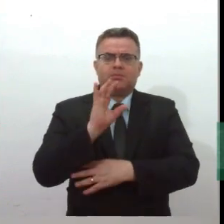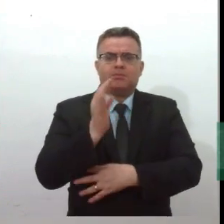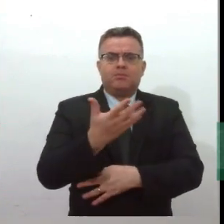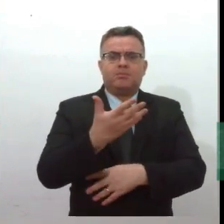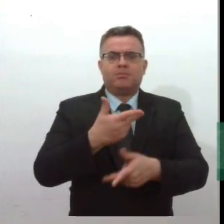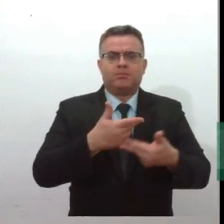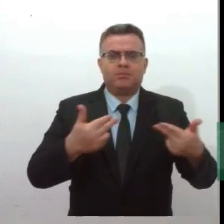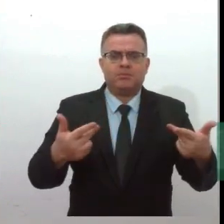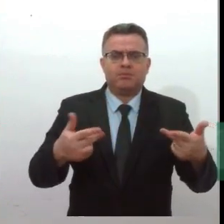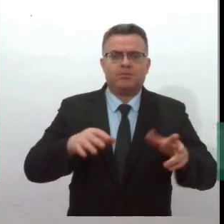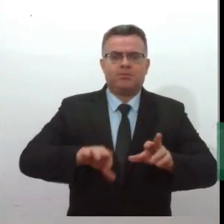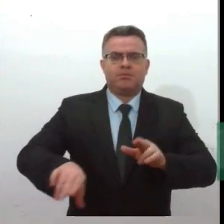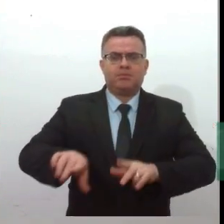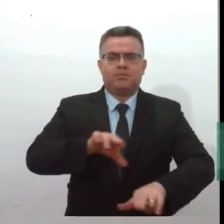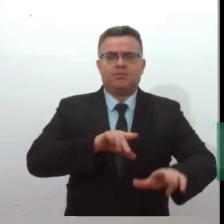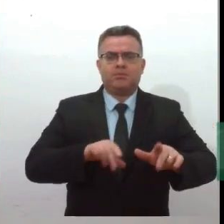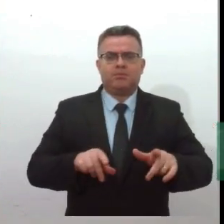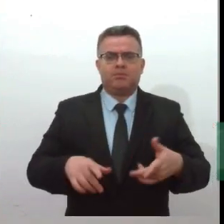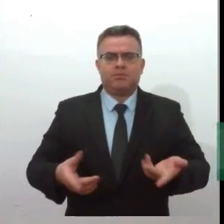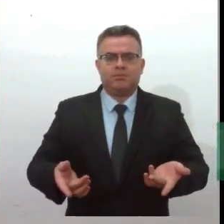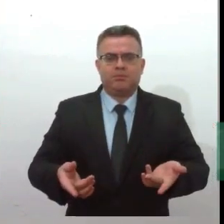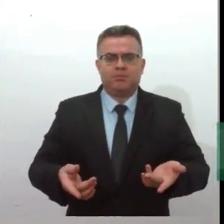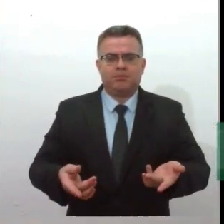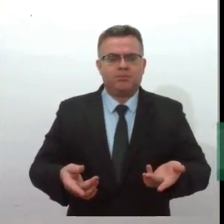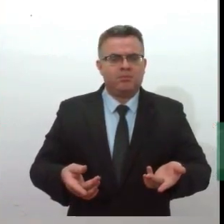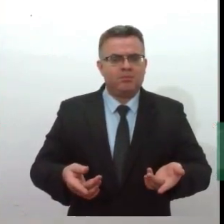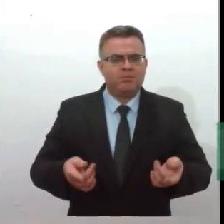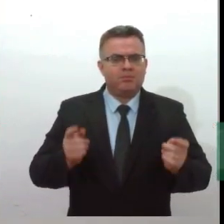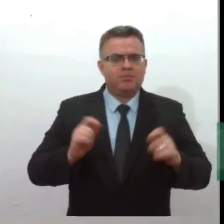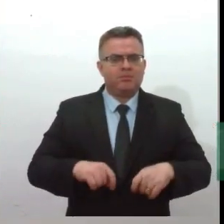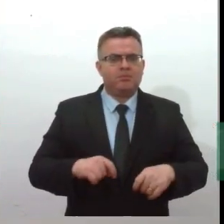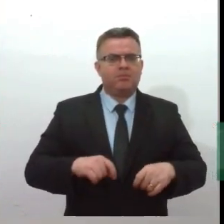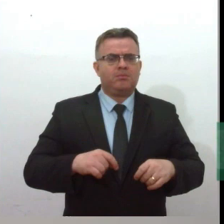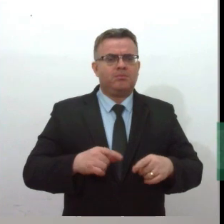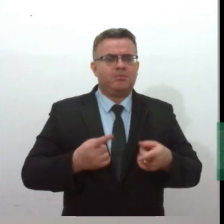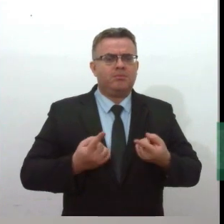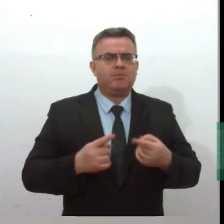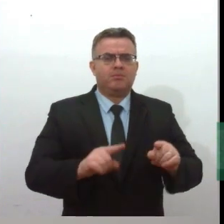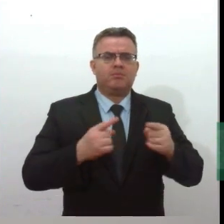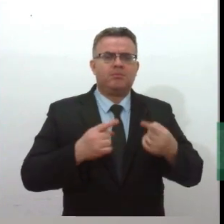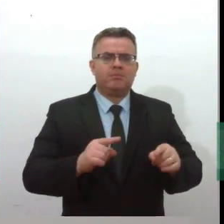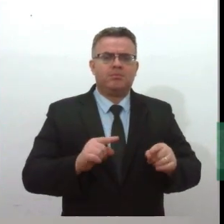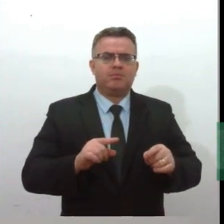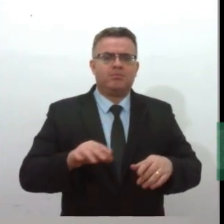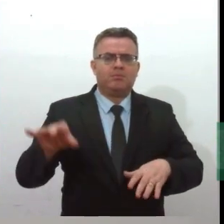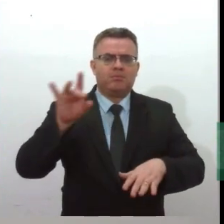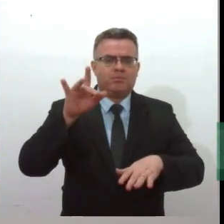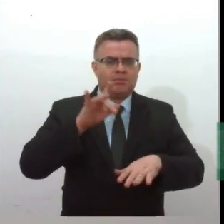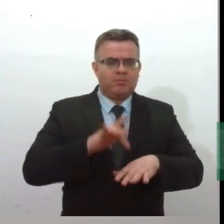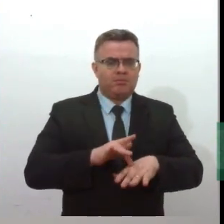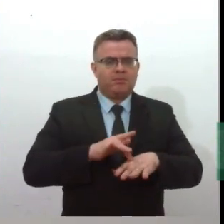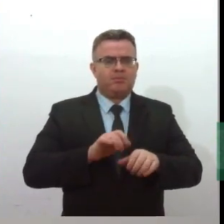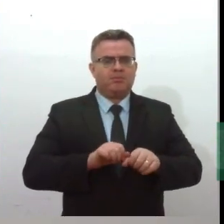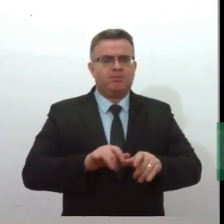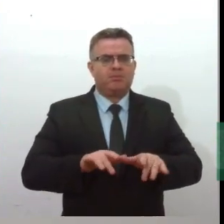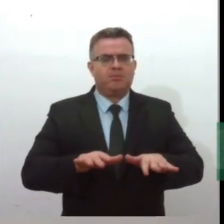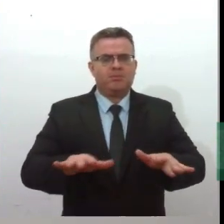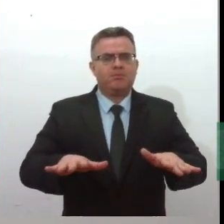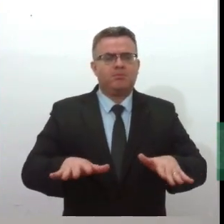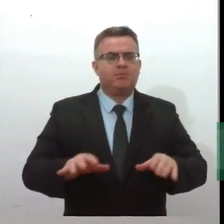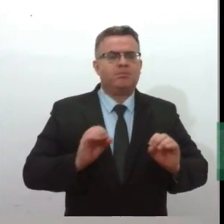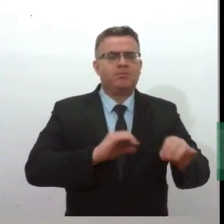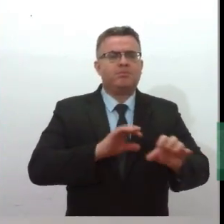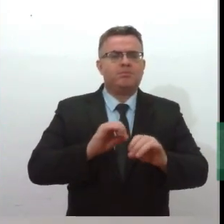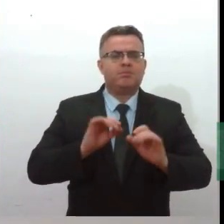colh tudo isso P pode vai ocasionar mulação comí então se tiver uma educação onde